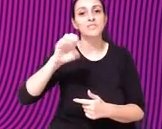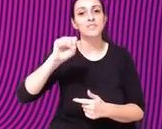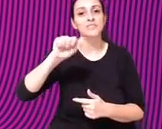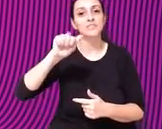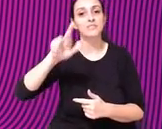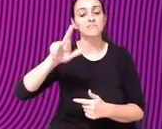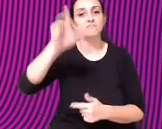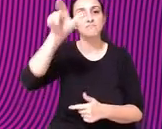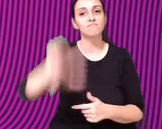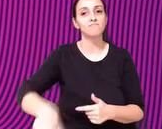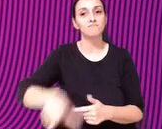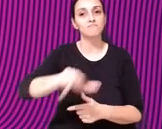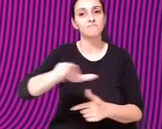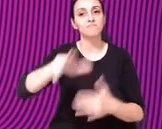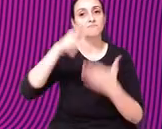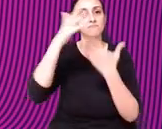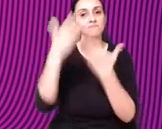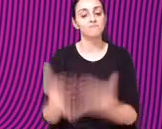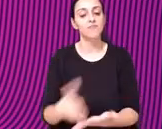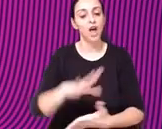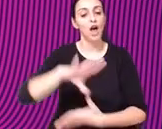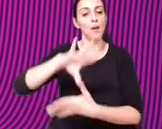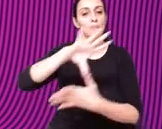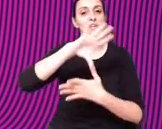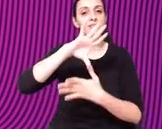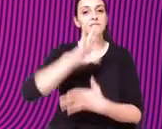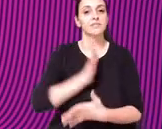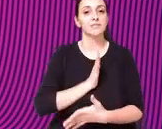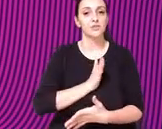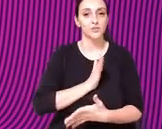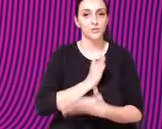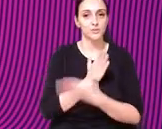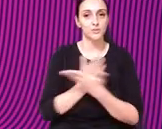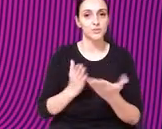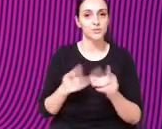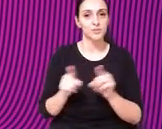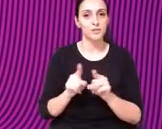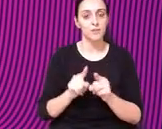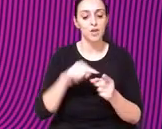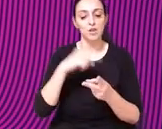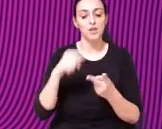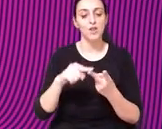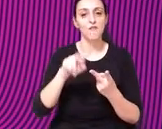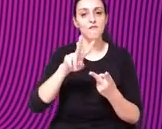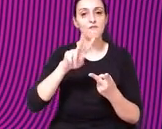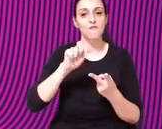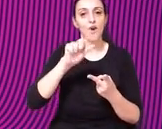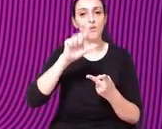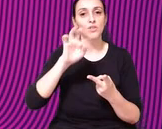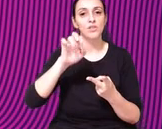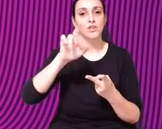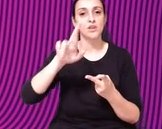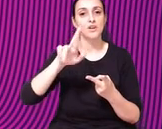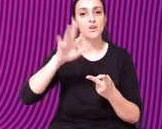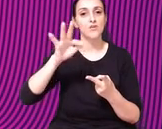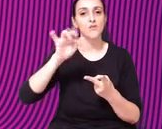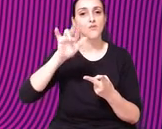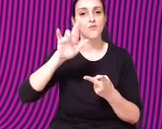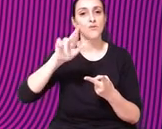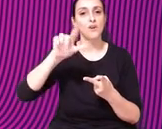nome do Américas Cardiologia e do Dr. Walter Furlan, seguramente uma